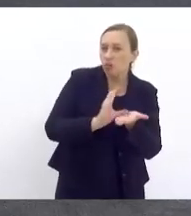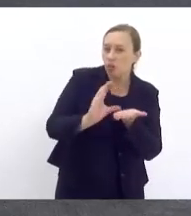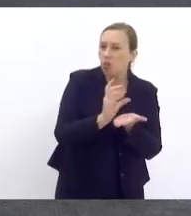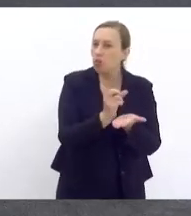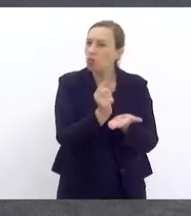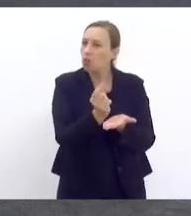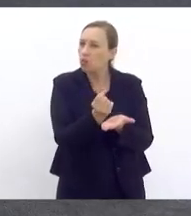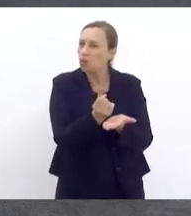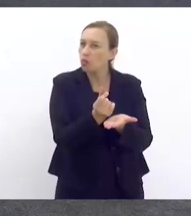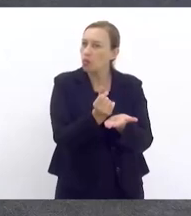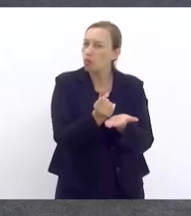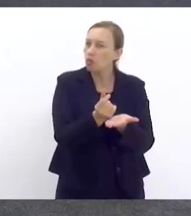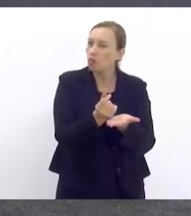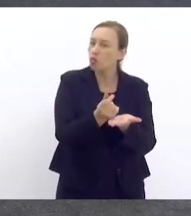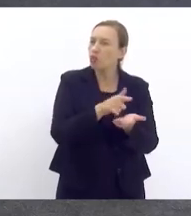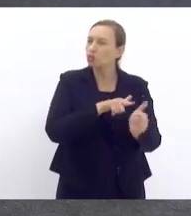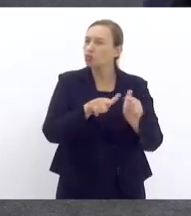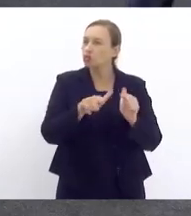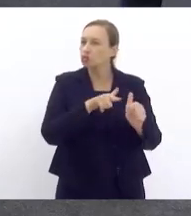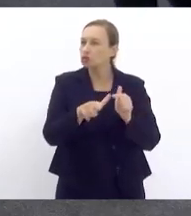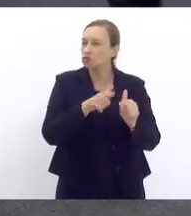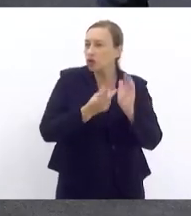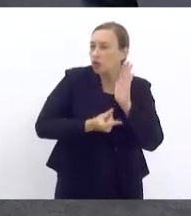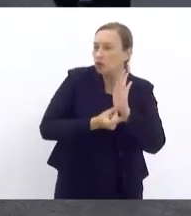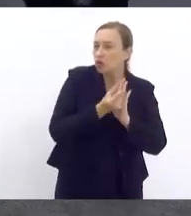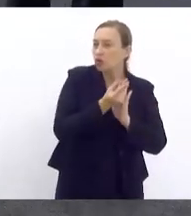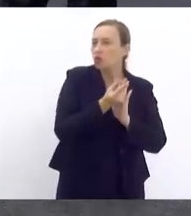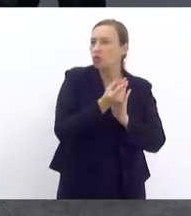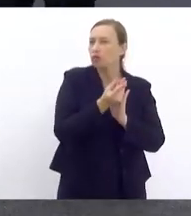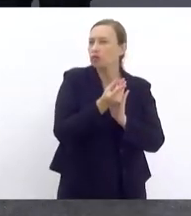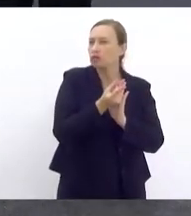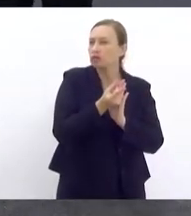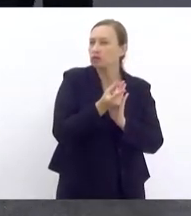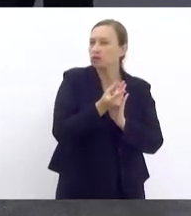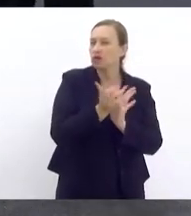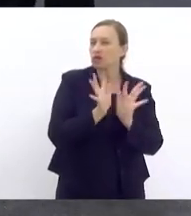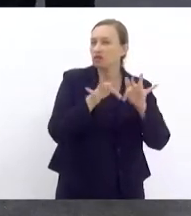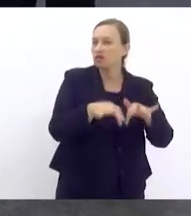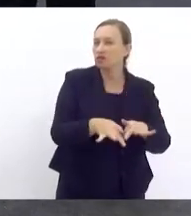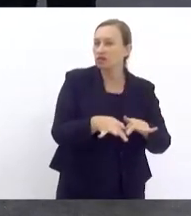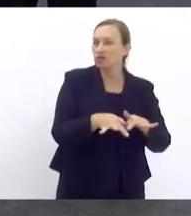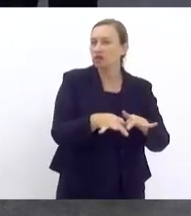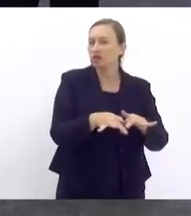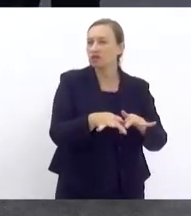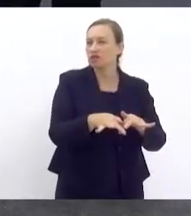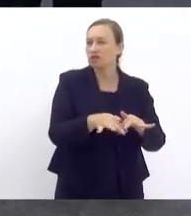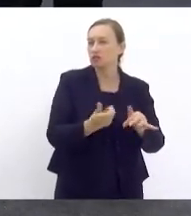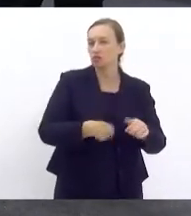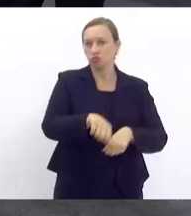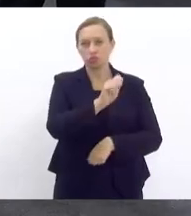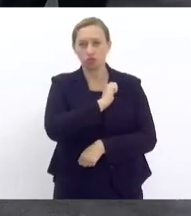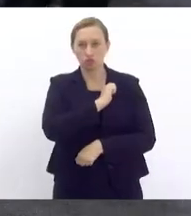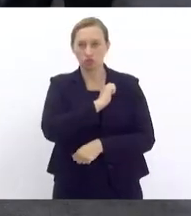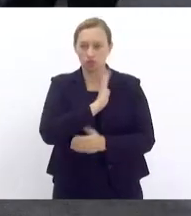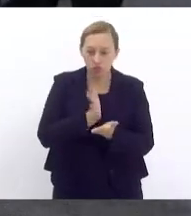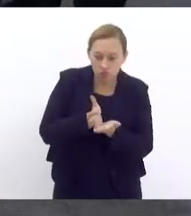do exercício subsequente ao término do regime de recuperação fiscal